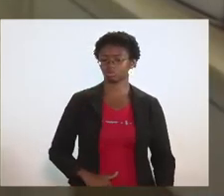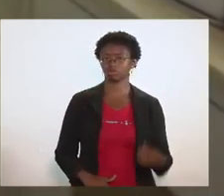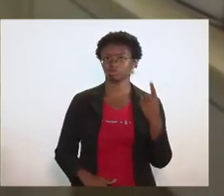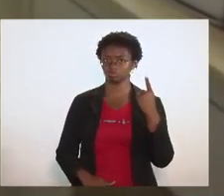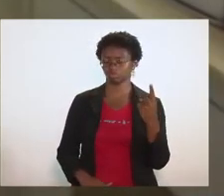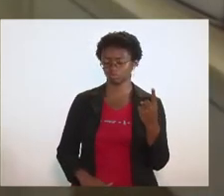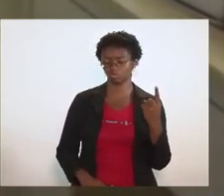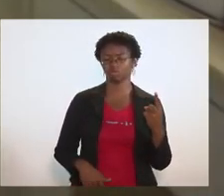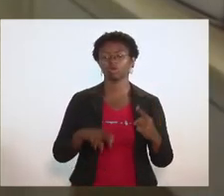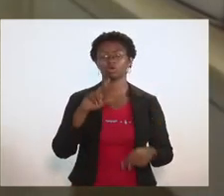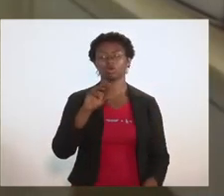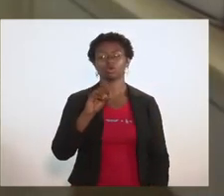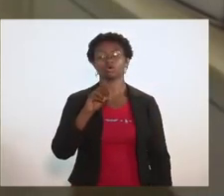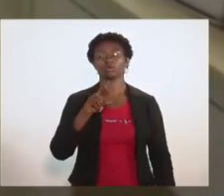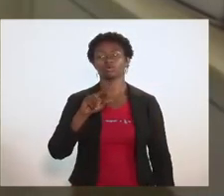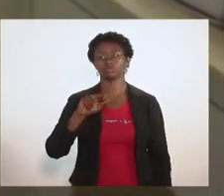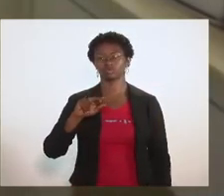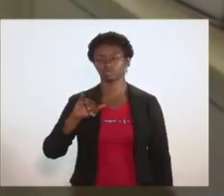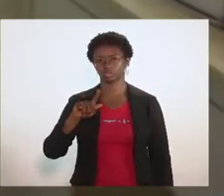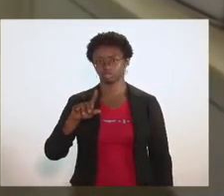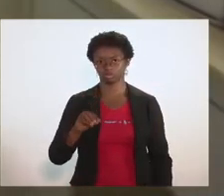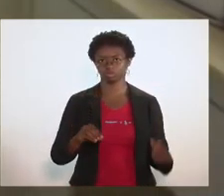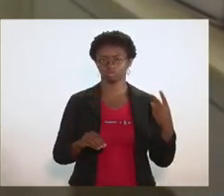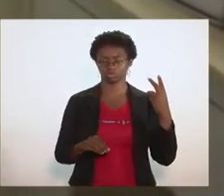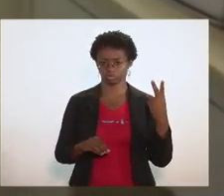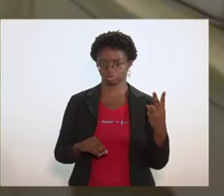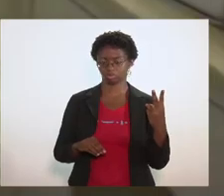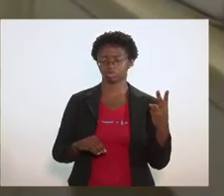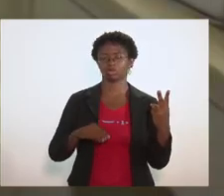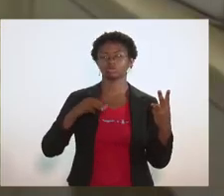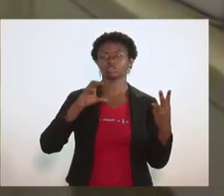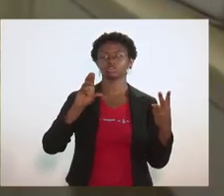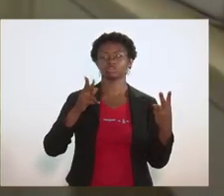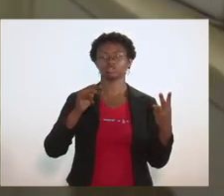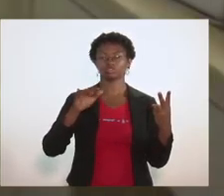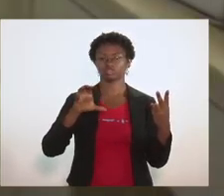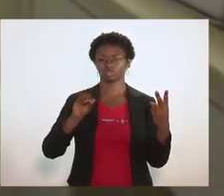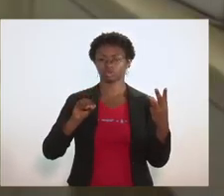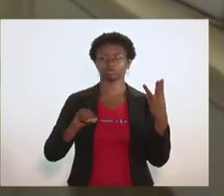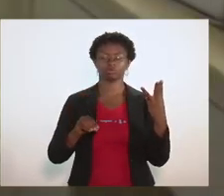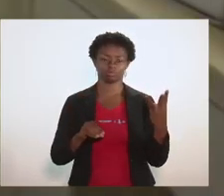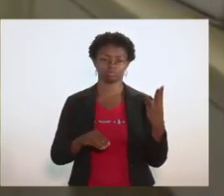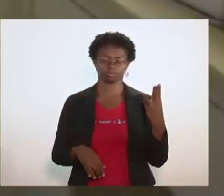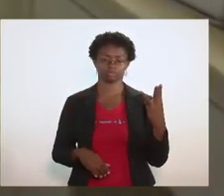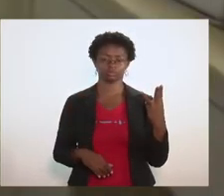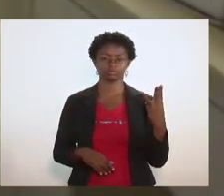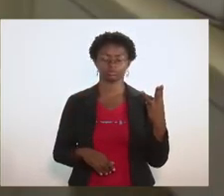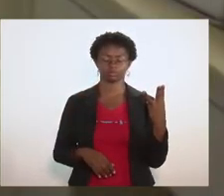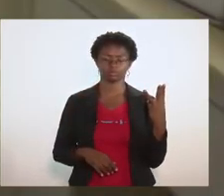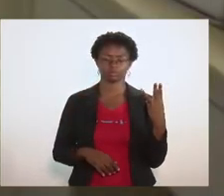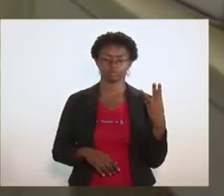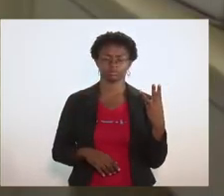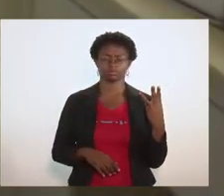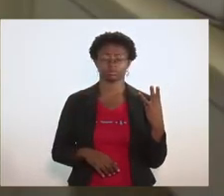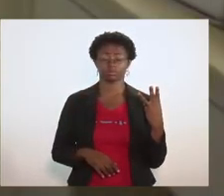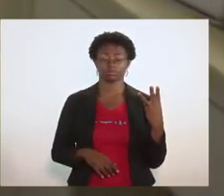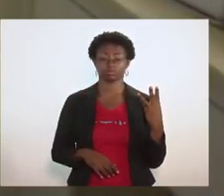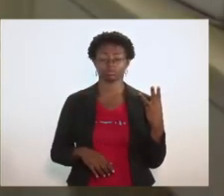pelo favorável parecer do relator, agora com essa subemenda,